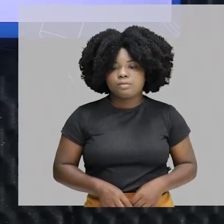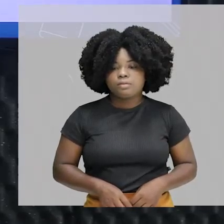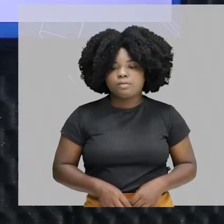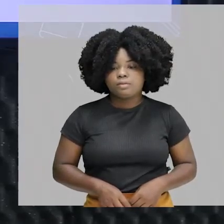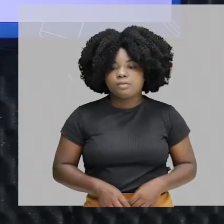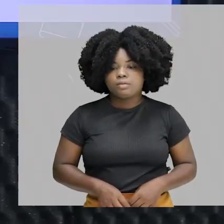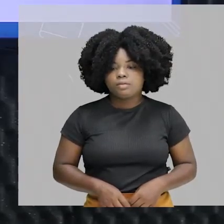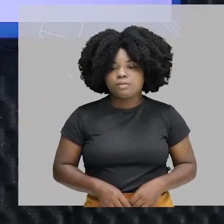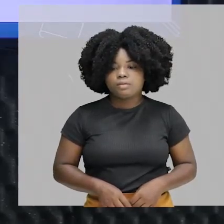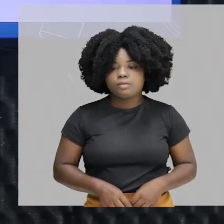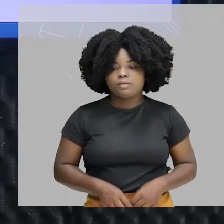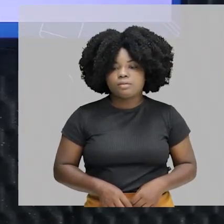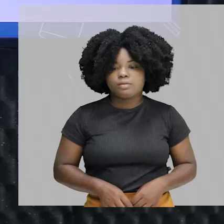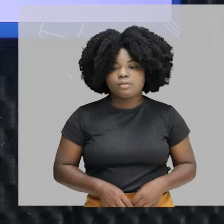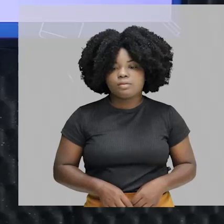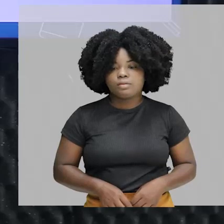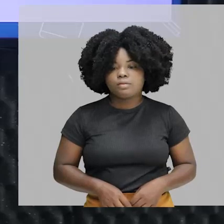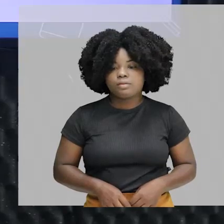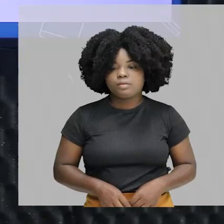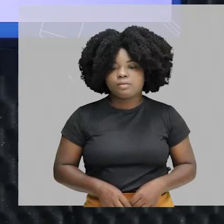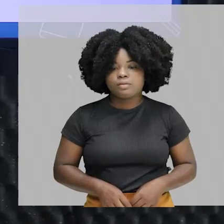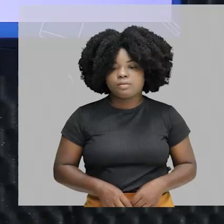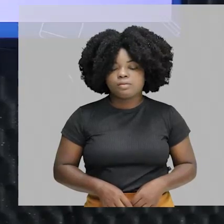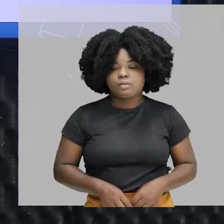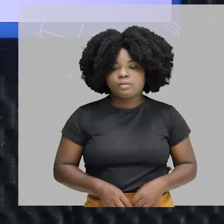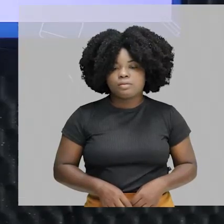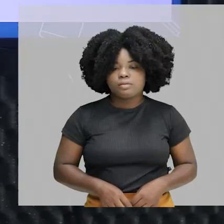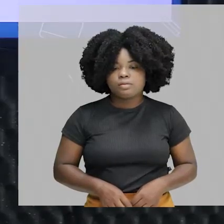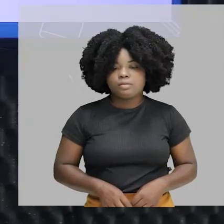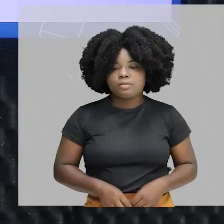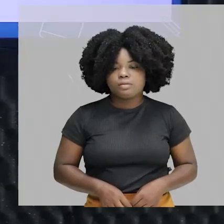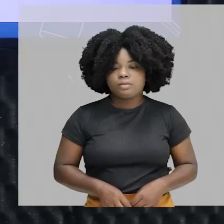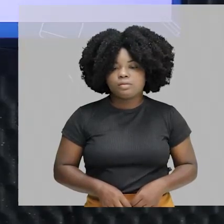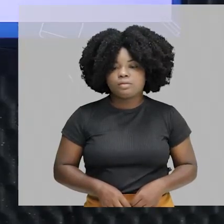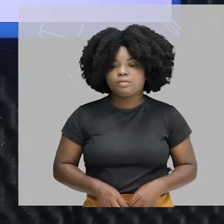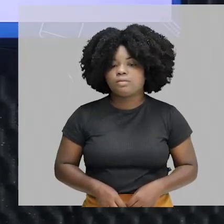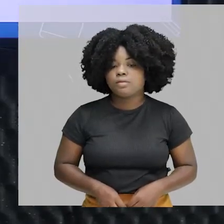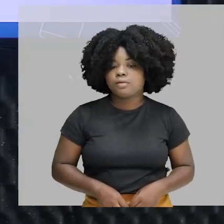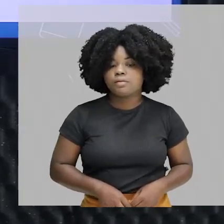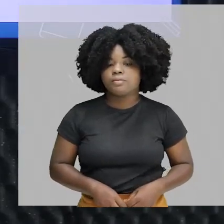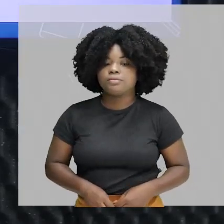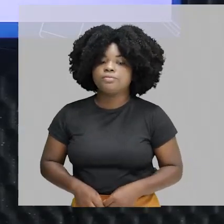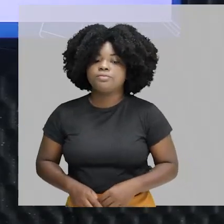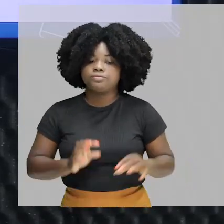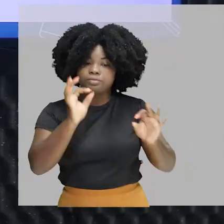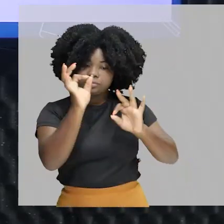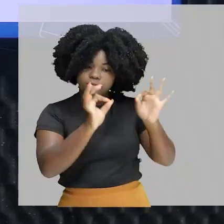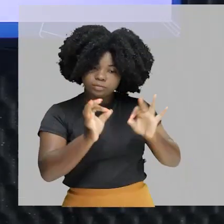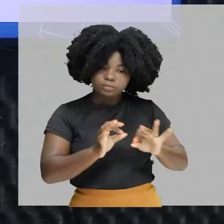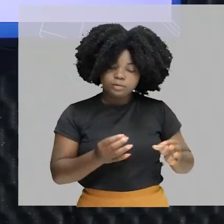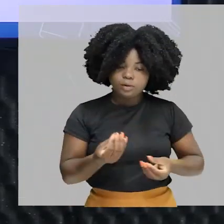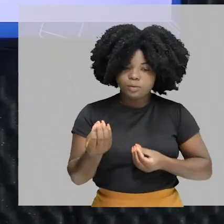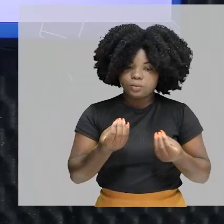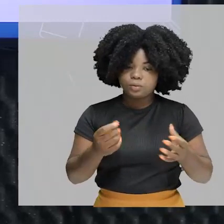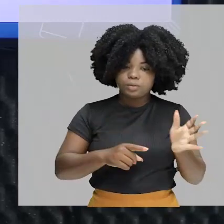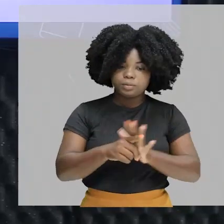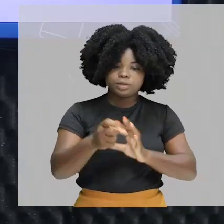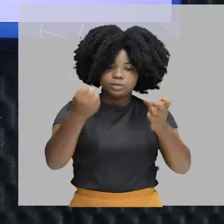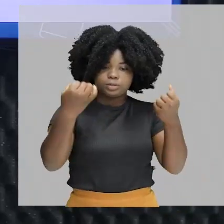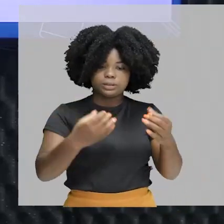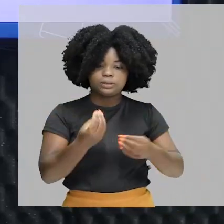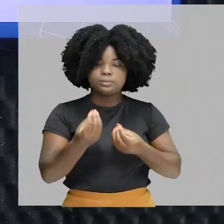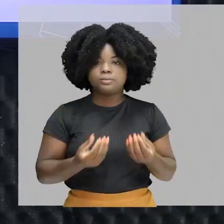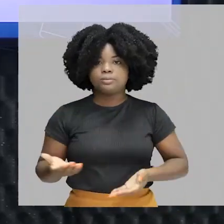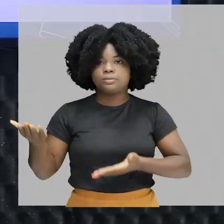formada seja uma progressão geométrica. Gente, olha só, aqui ele